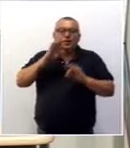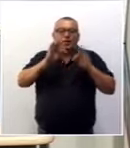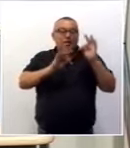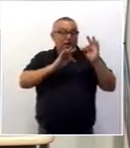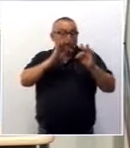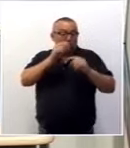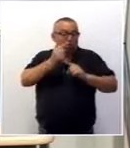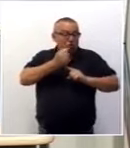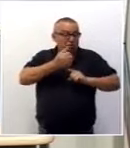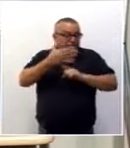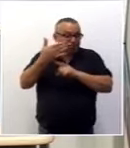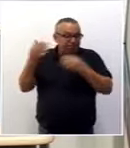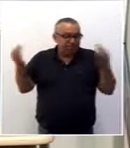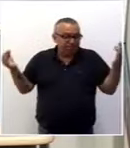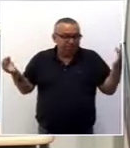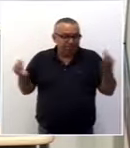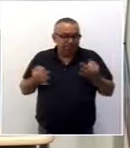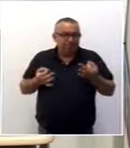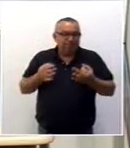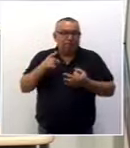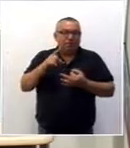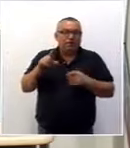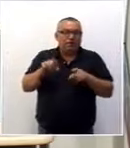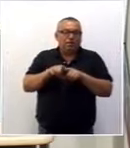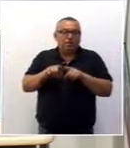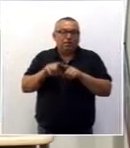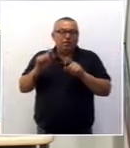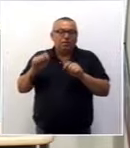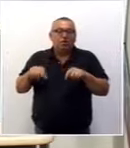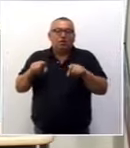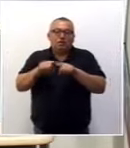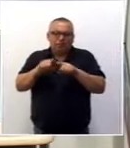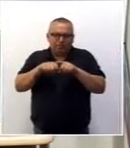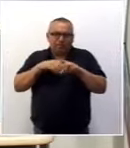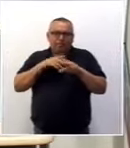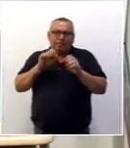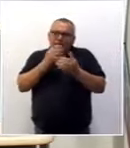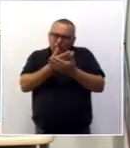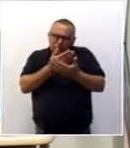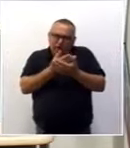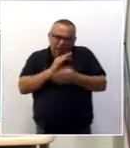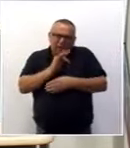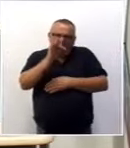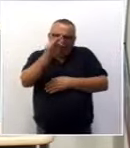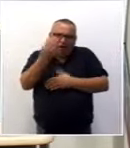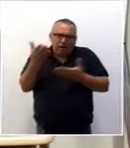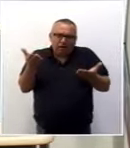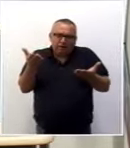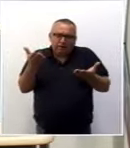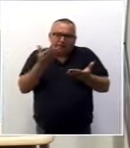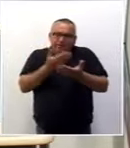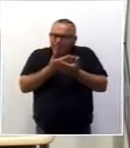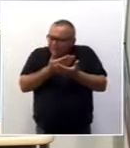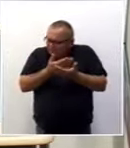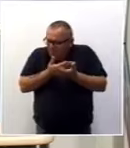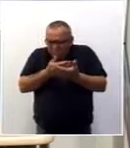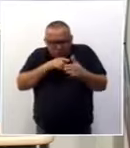ponta e vocês podem também ir para uma carreira dessa, né? O pessoal é só estudar,